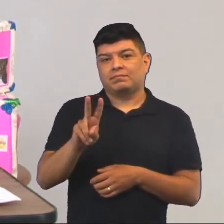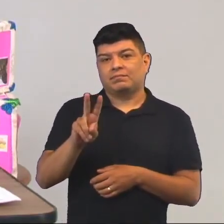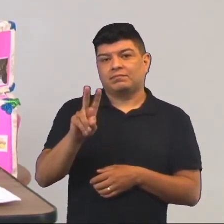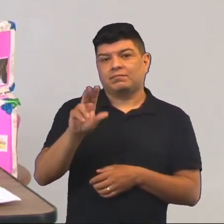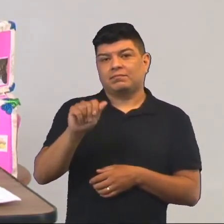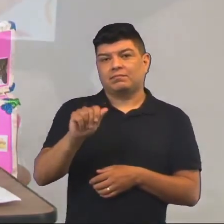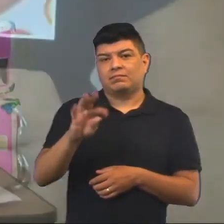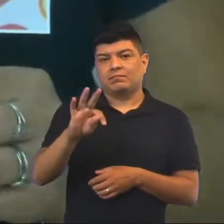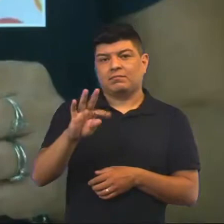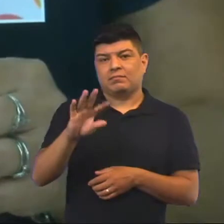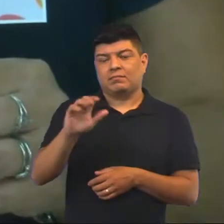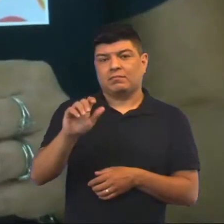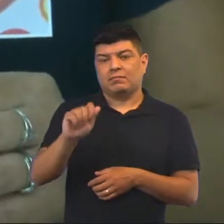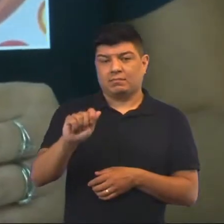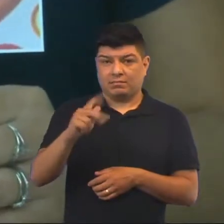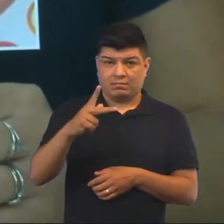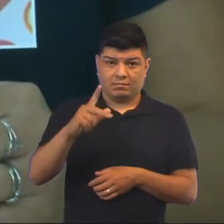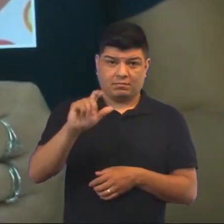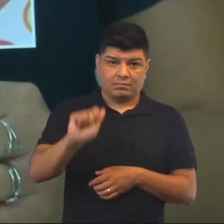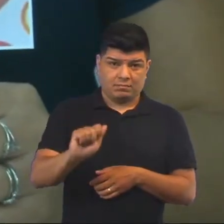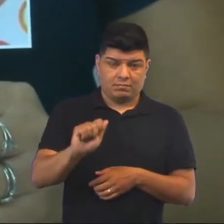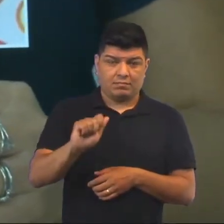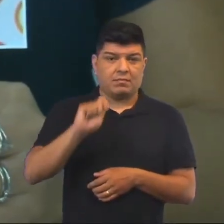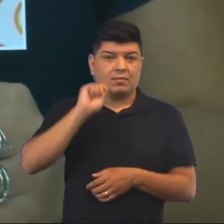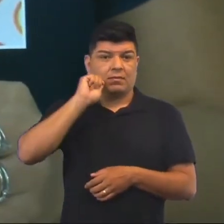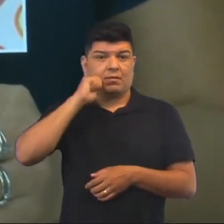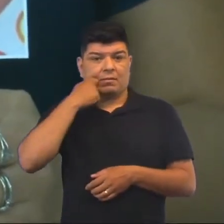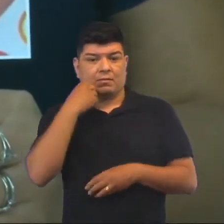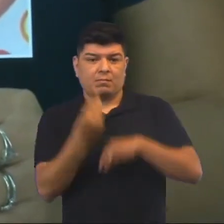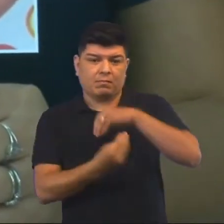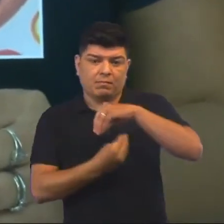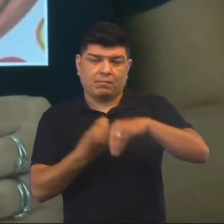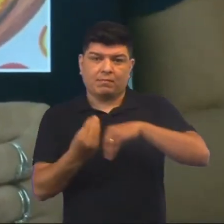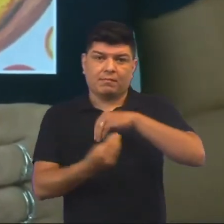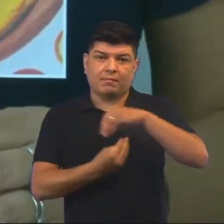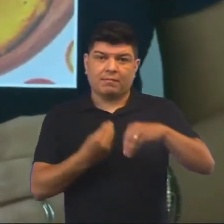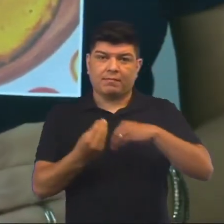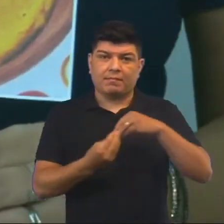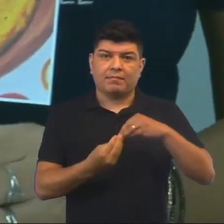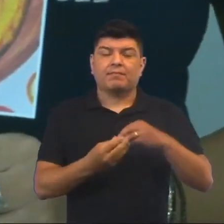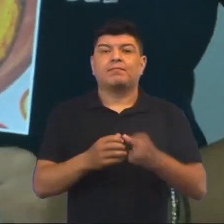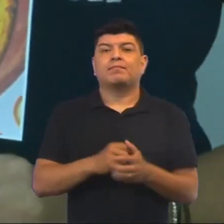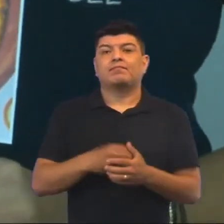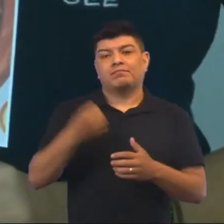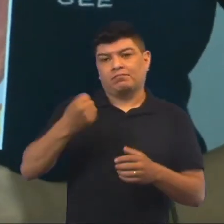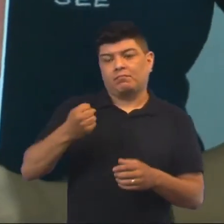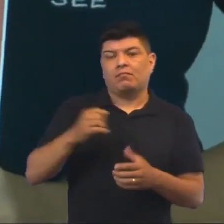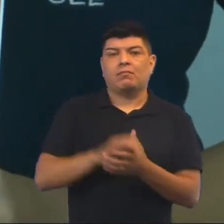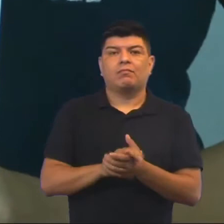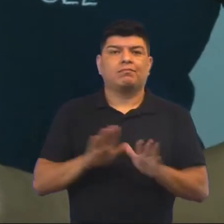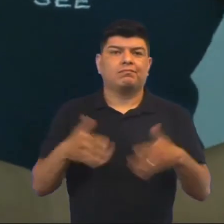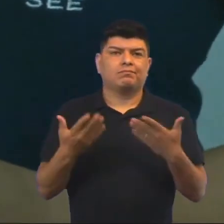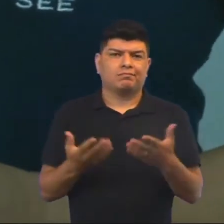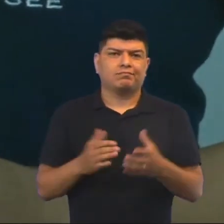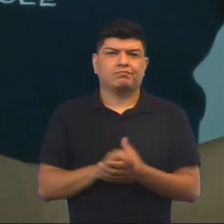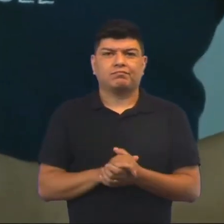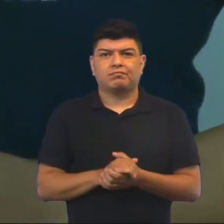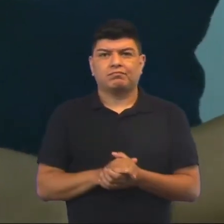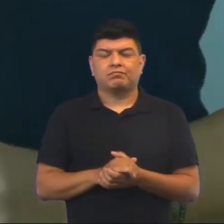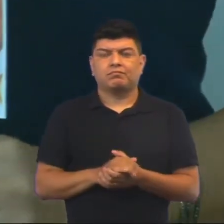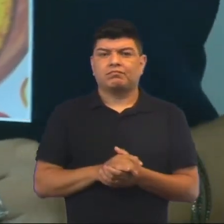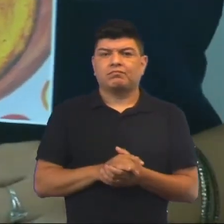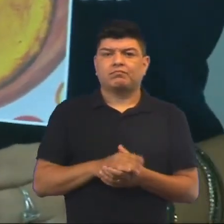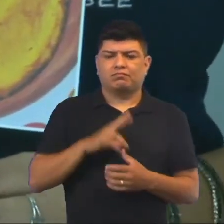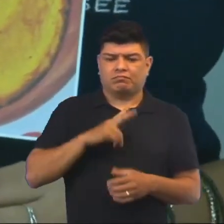gosta de vatapá? E o vatapá, hein, crianças? O vatapá é de origem de quais povos? Será que é